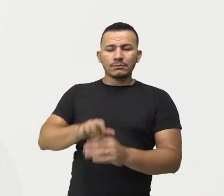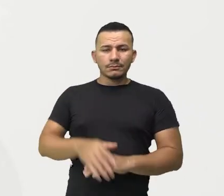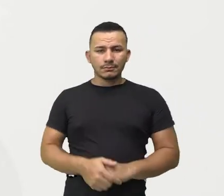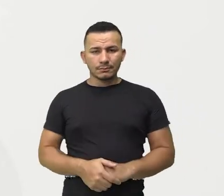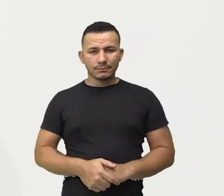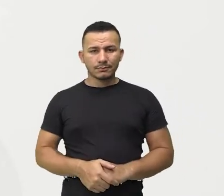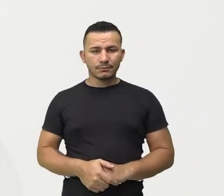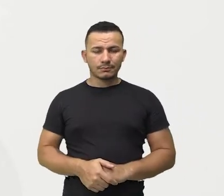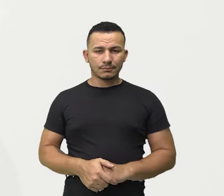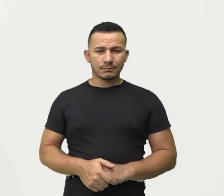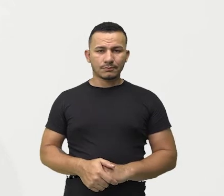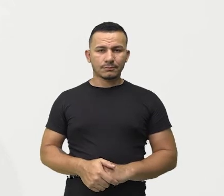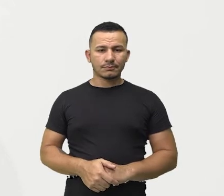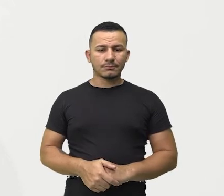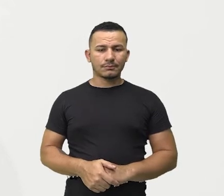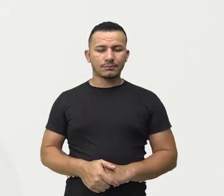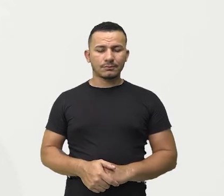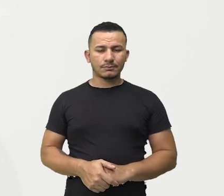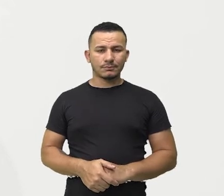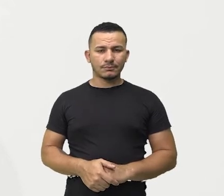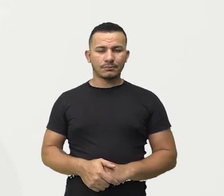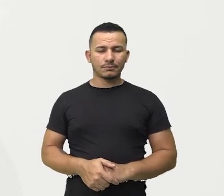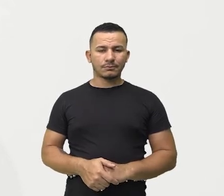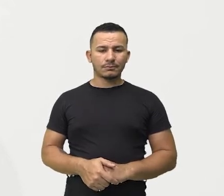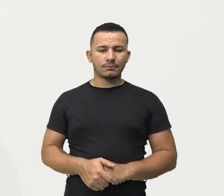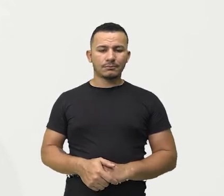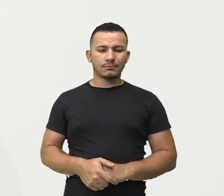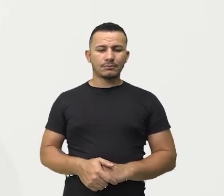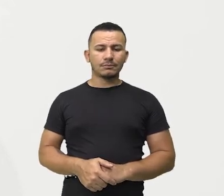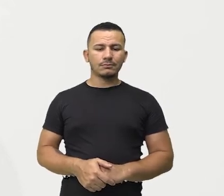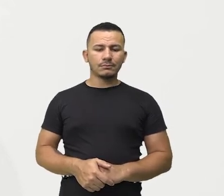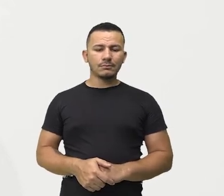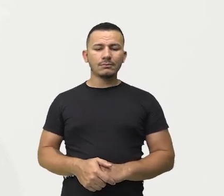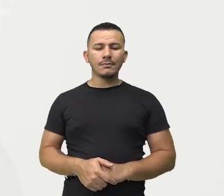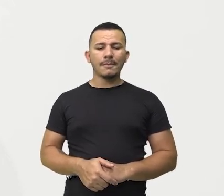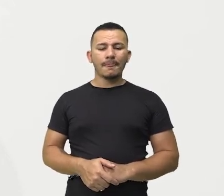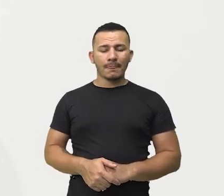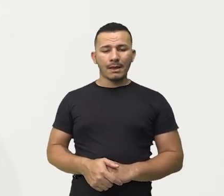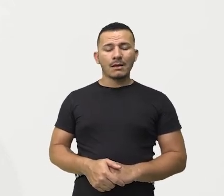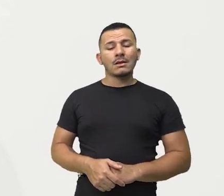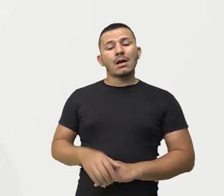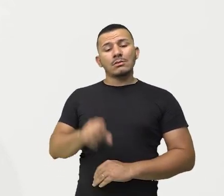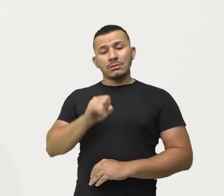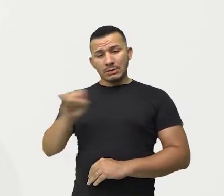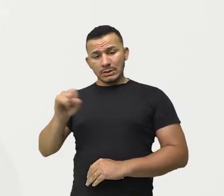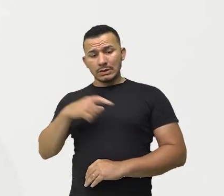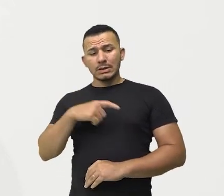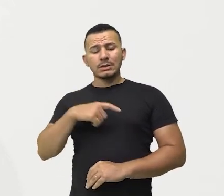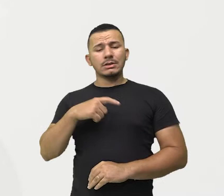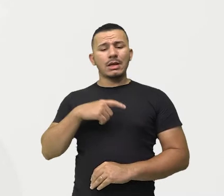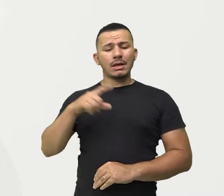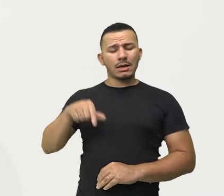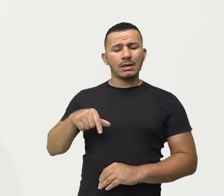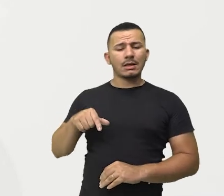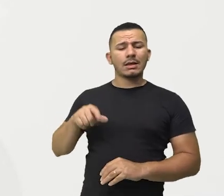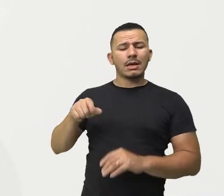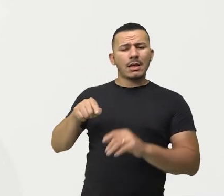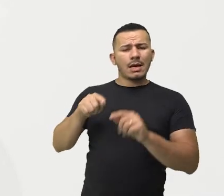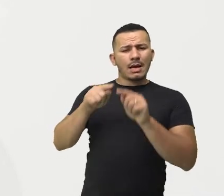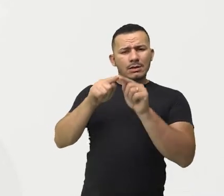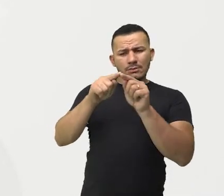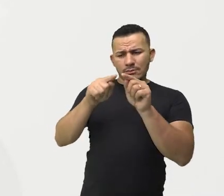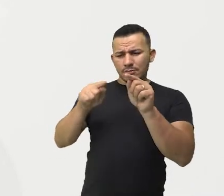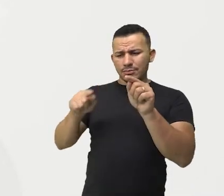aqui, né? E eu vou, no retângulo, se eu traçar um eixo de simetria bem no meio, eu